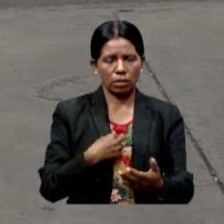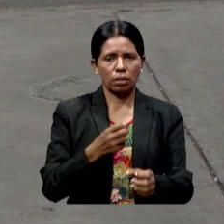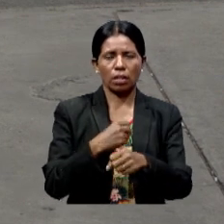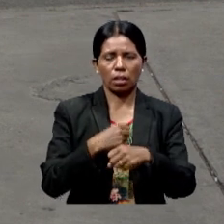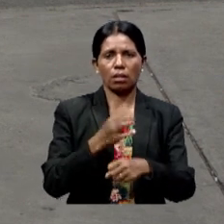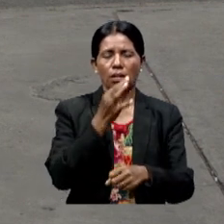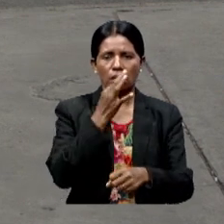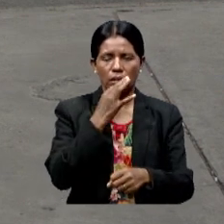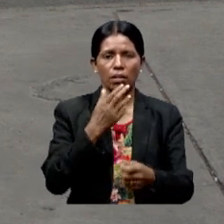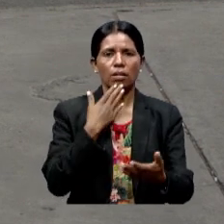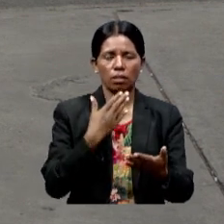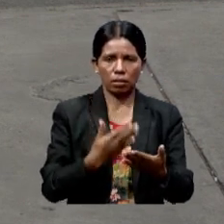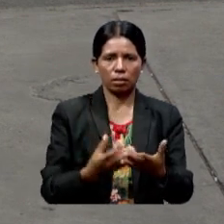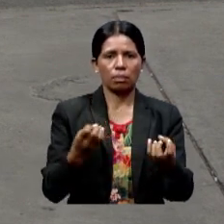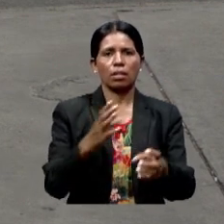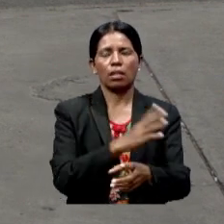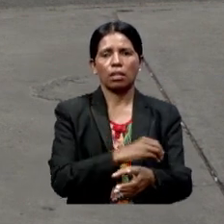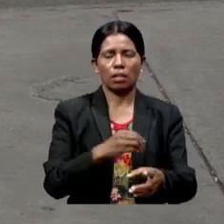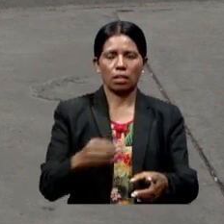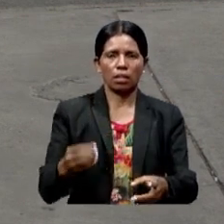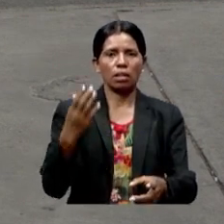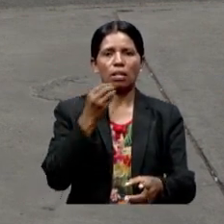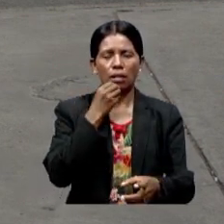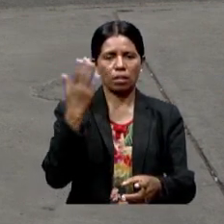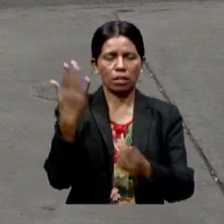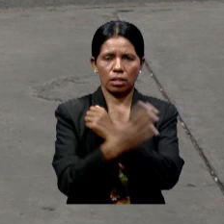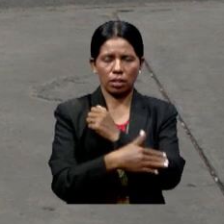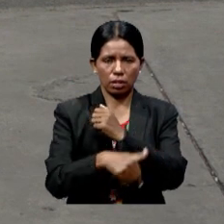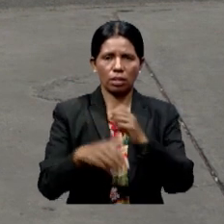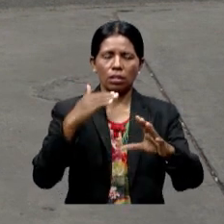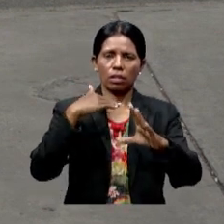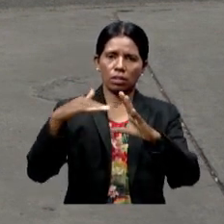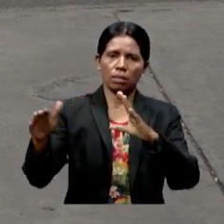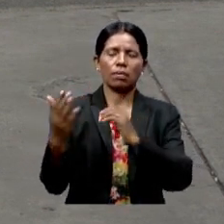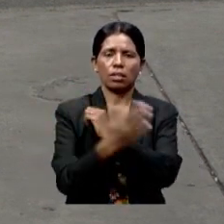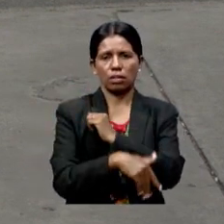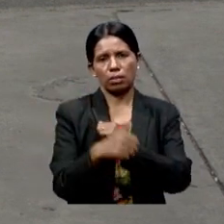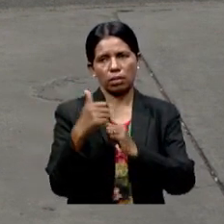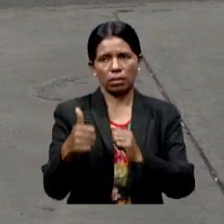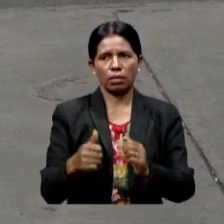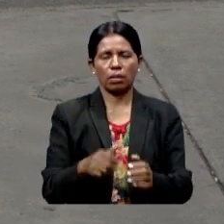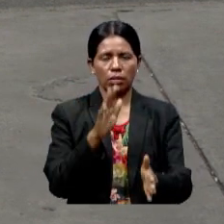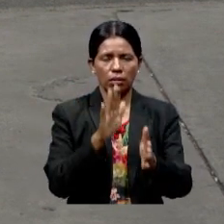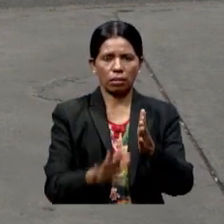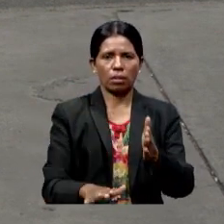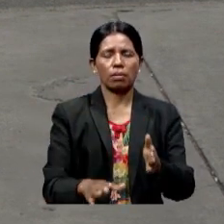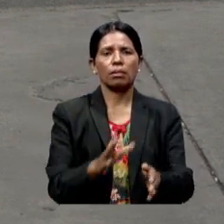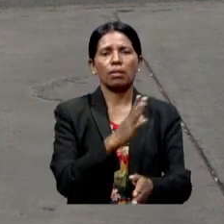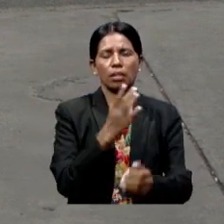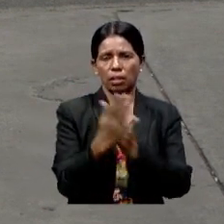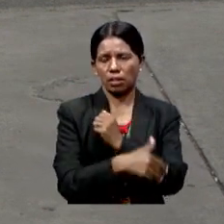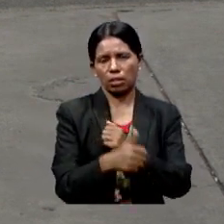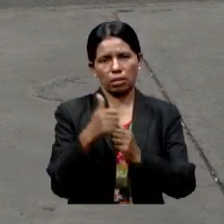aihang na tong no barak, hori bele konsumu iha rai larang no esporta barai lior. Hori ha menos dependensia banasau